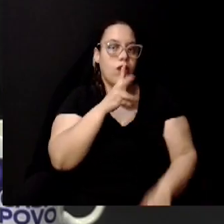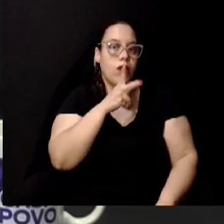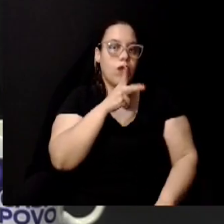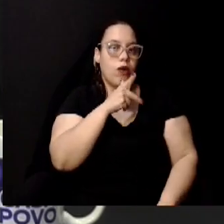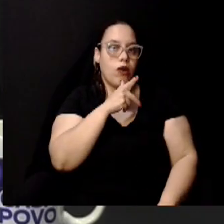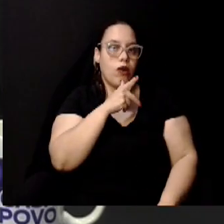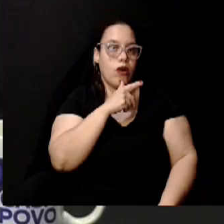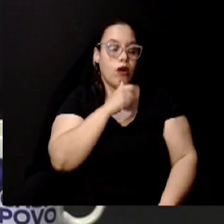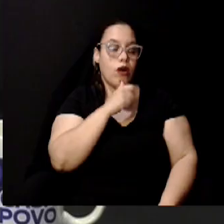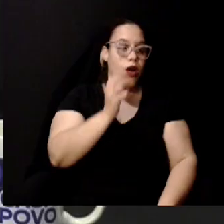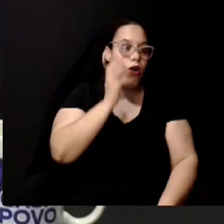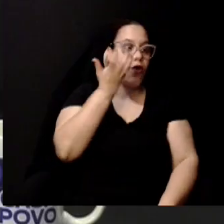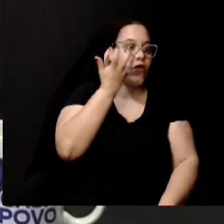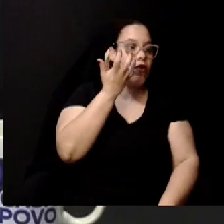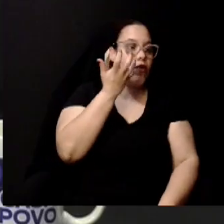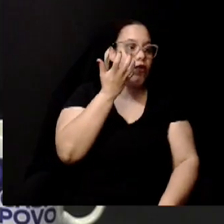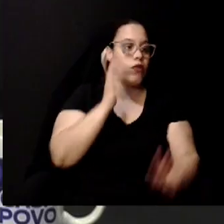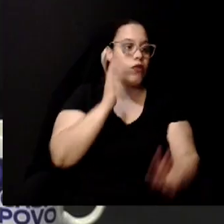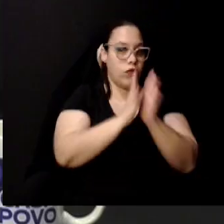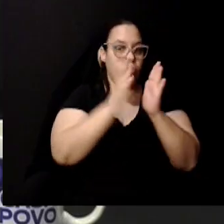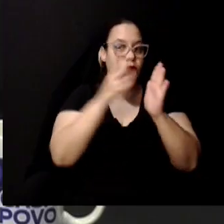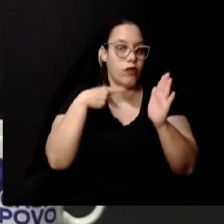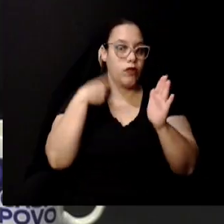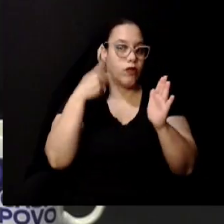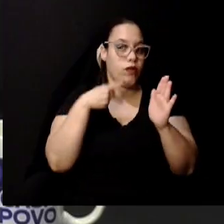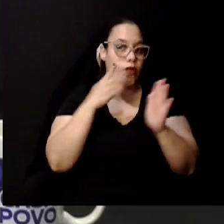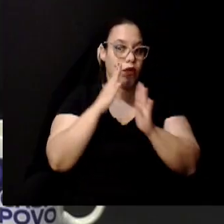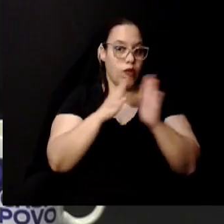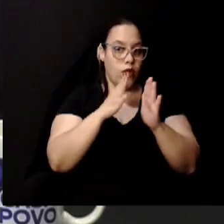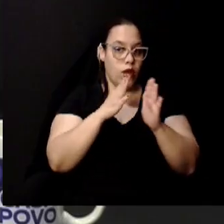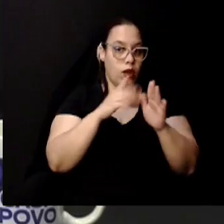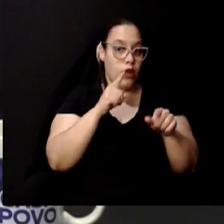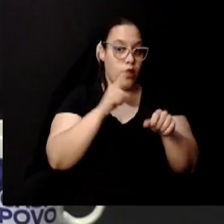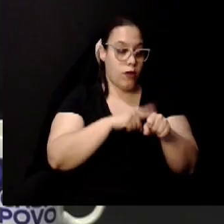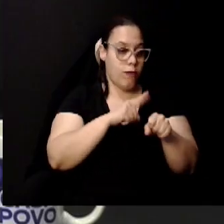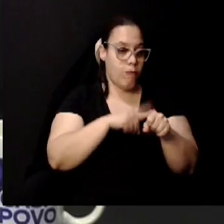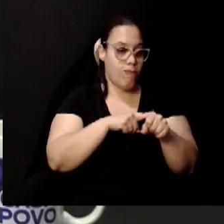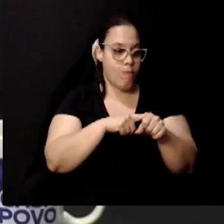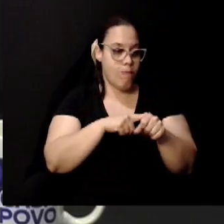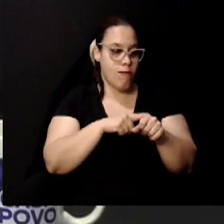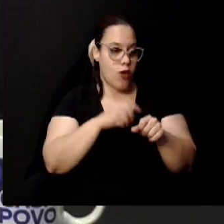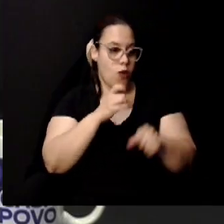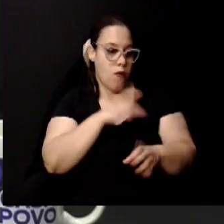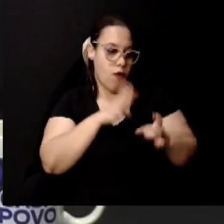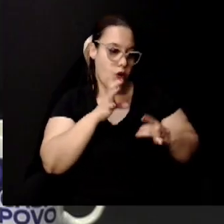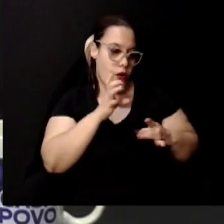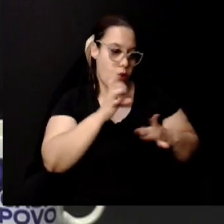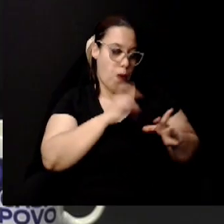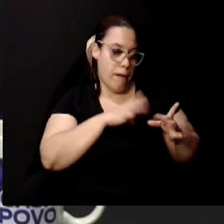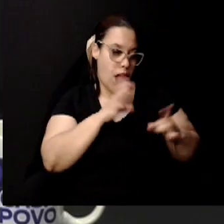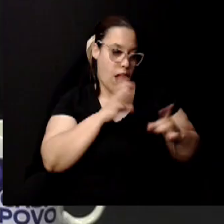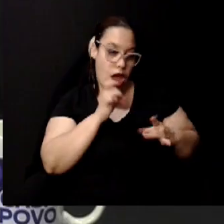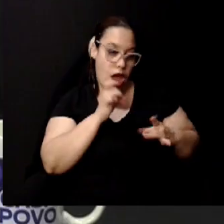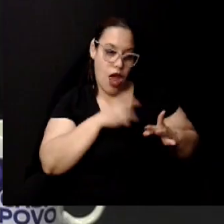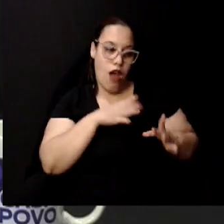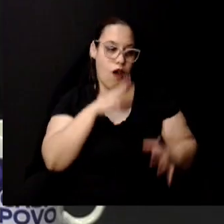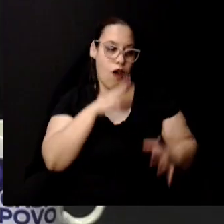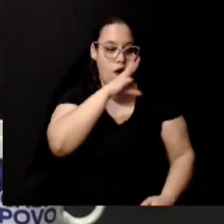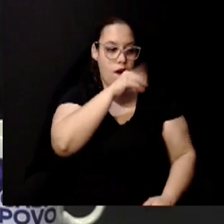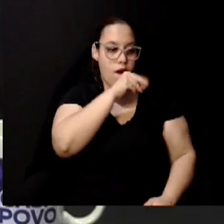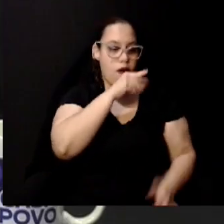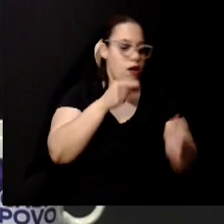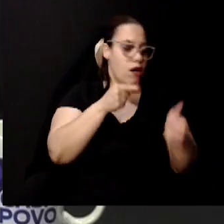coisa. A frente parlamentar em algum momento esbarrou nisso, o medo do funcionário de denunciar e